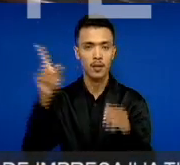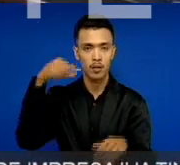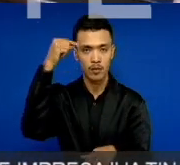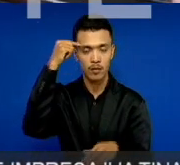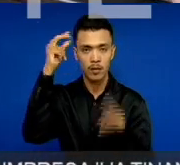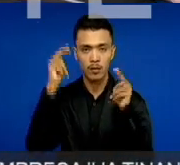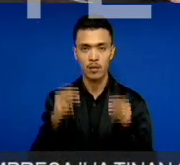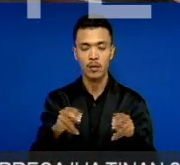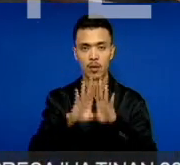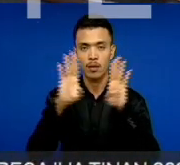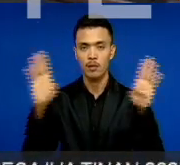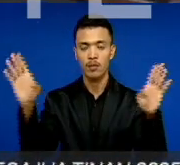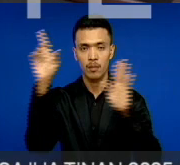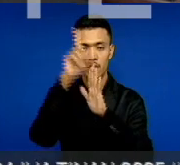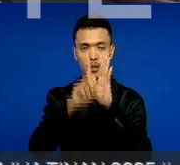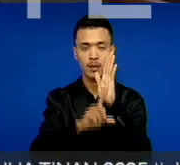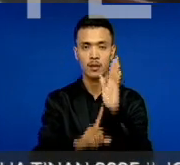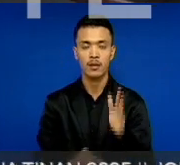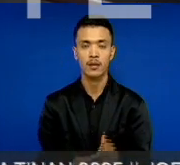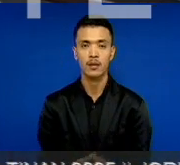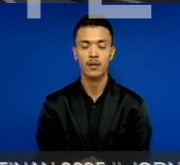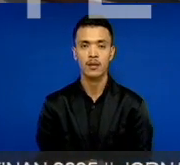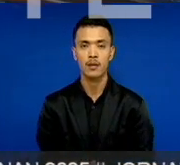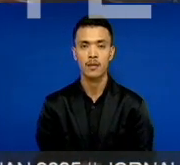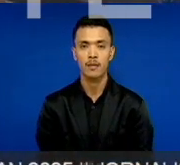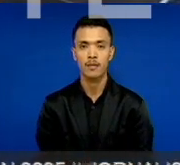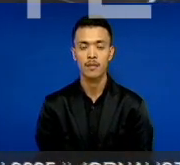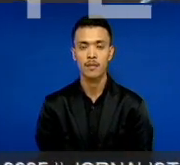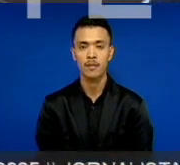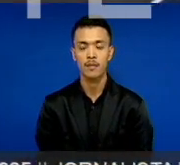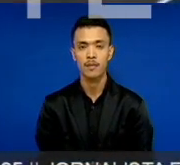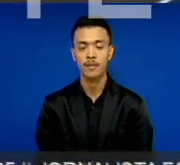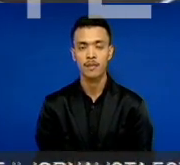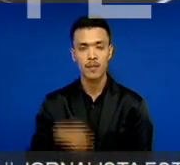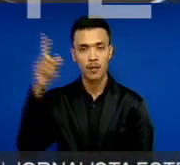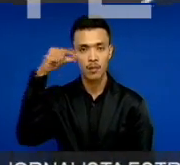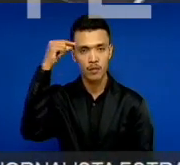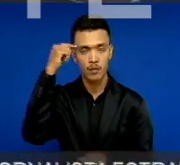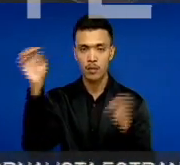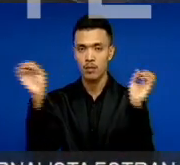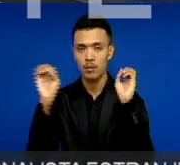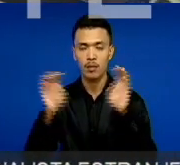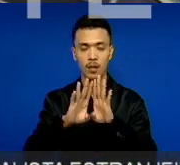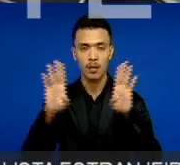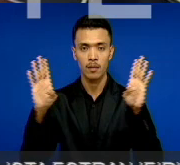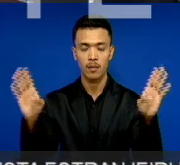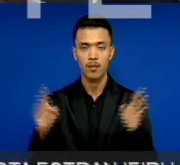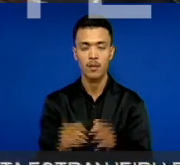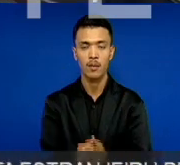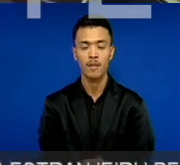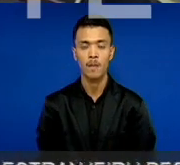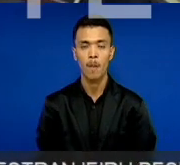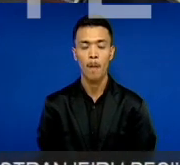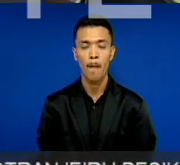que aprovar a lista. Mas lá significa, para um governo lá aprova a cara, lá significa, vamos lá aprova.